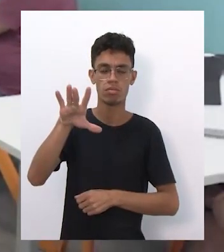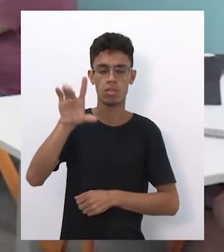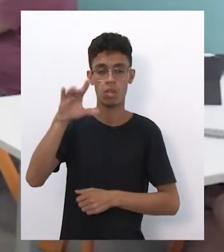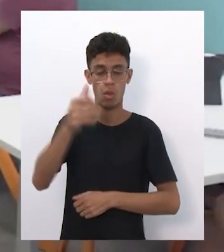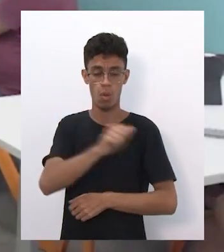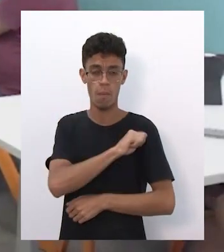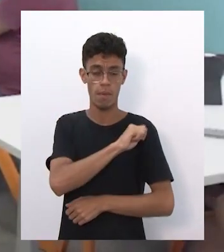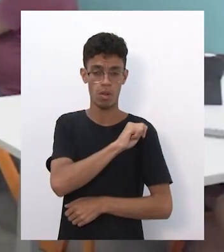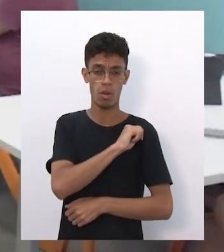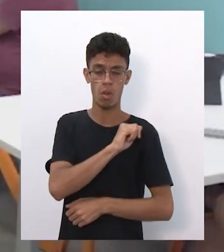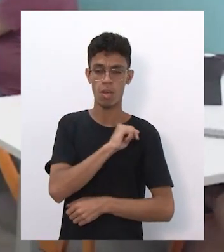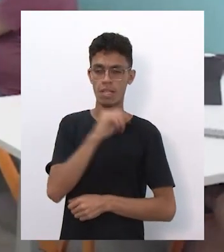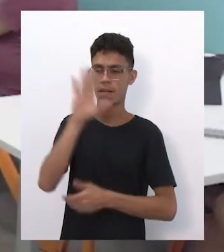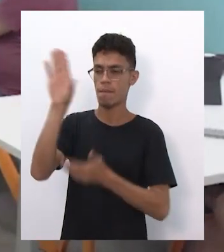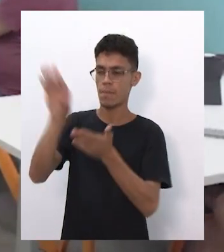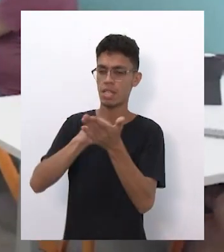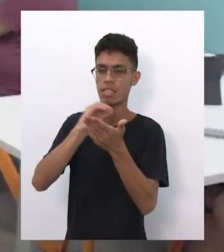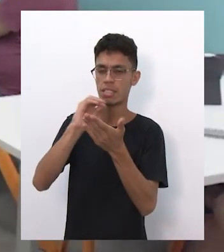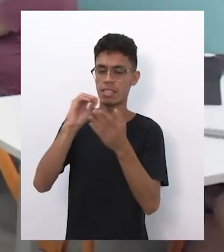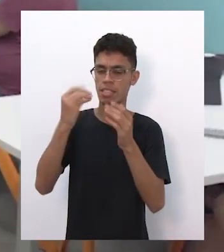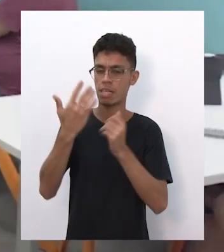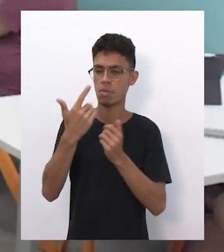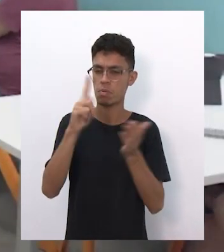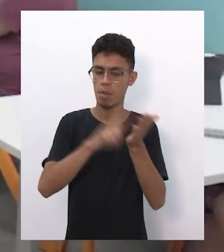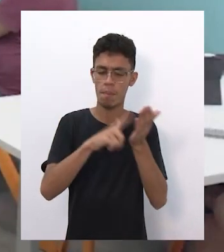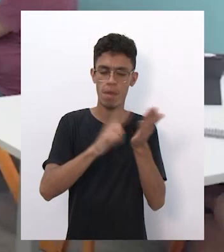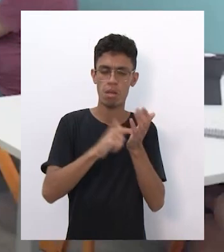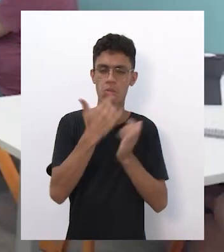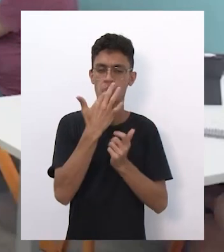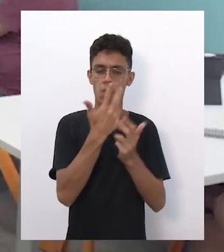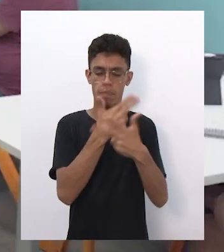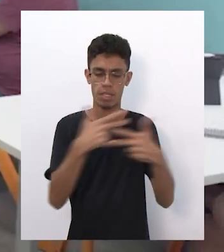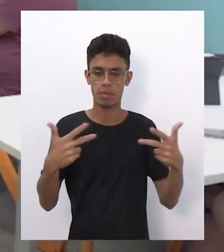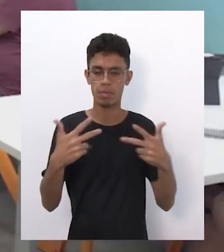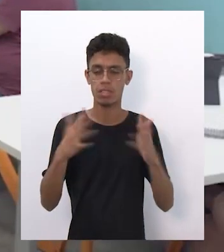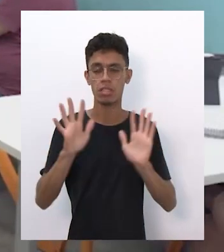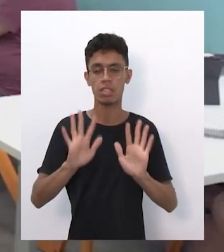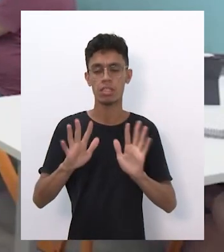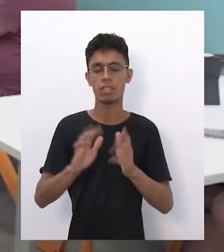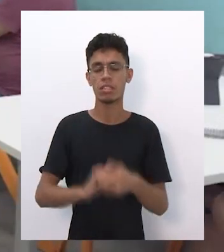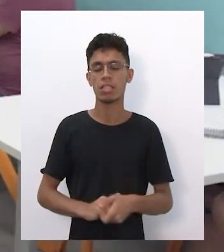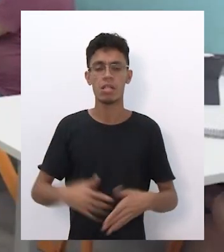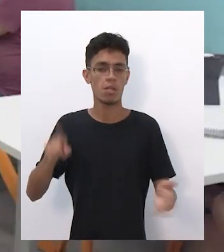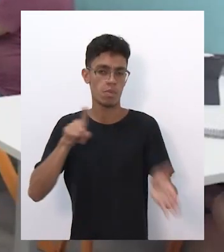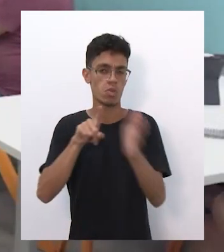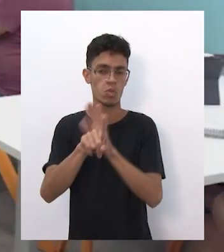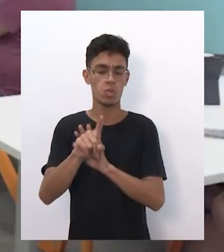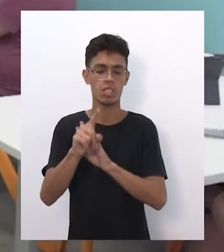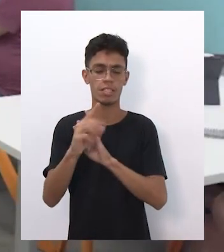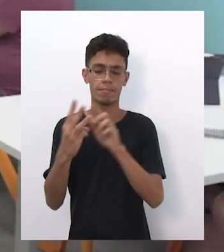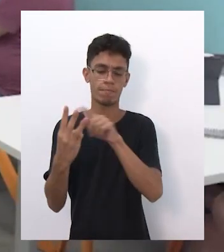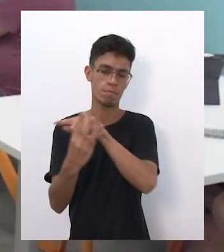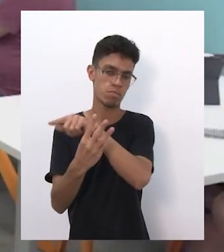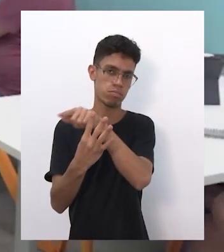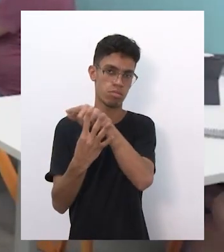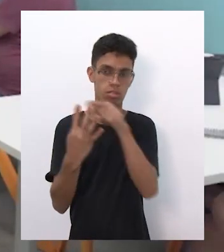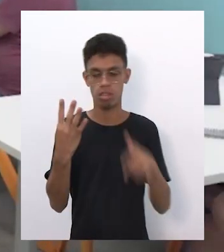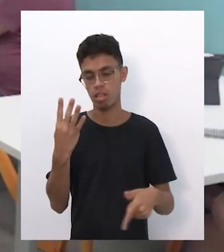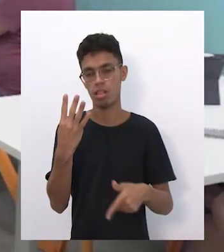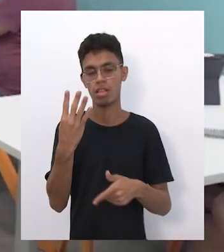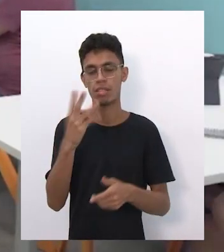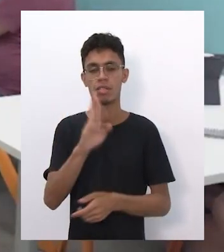o aluno fazer com um cartãozinho colorido. Então você joga a pergunta com as cores das respostas, o